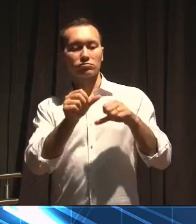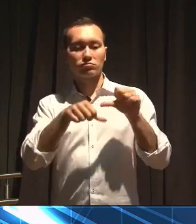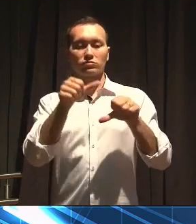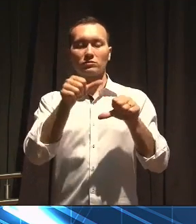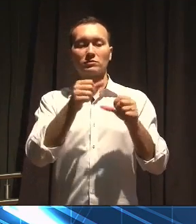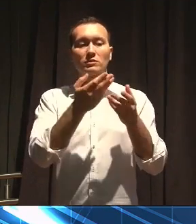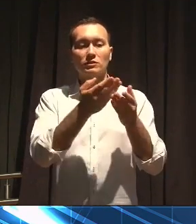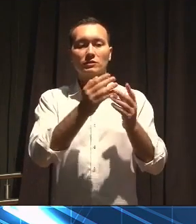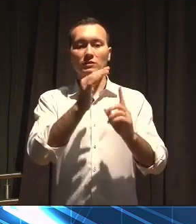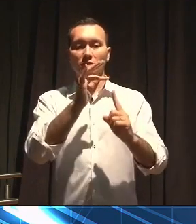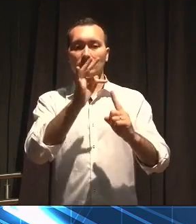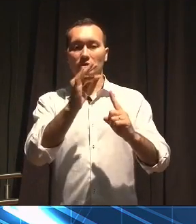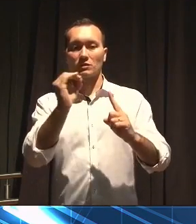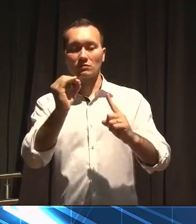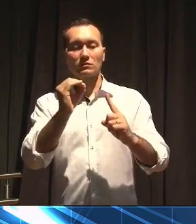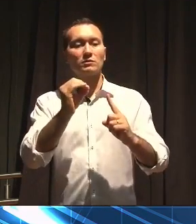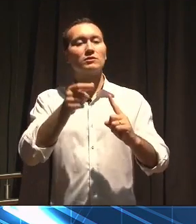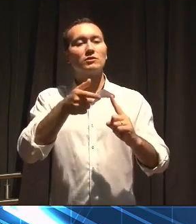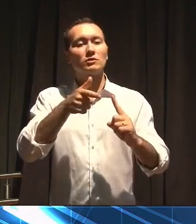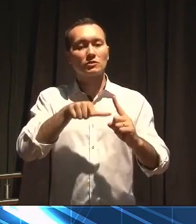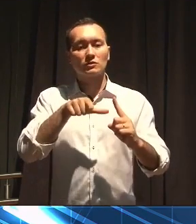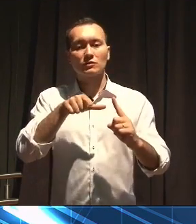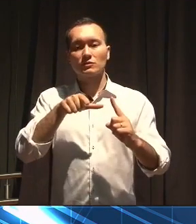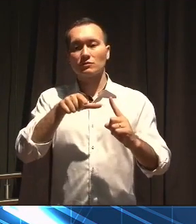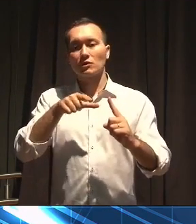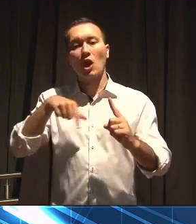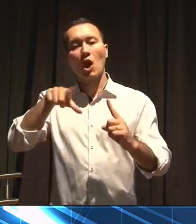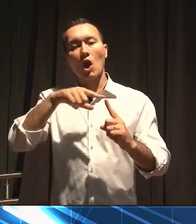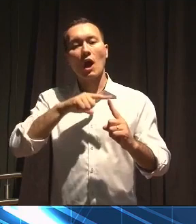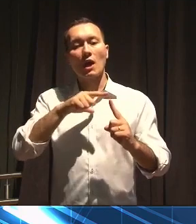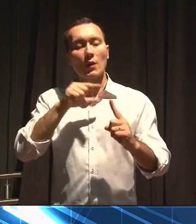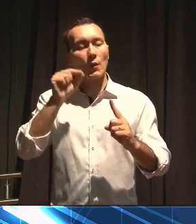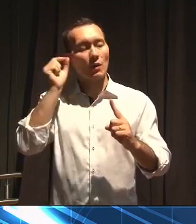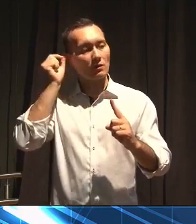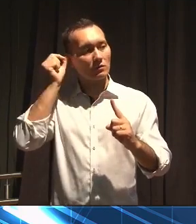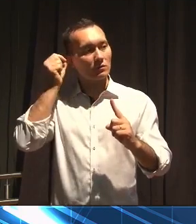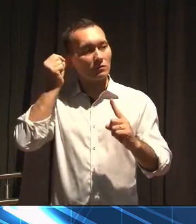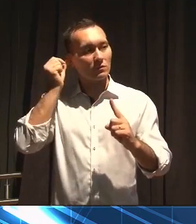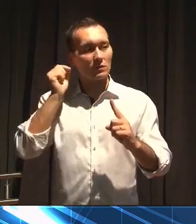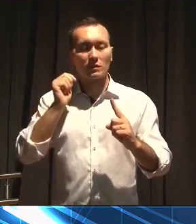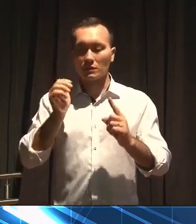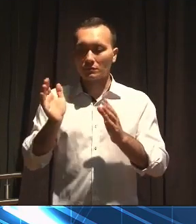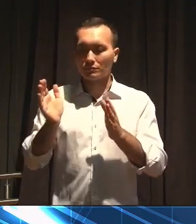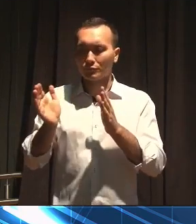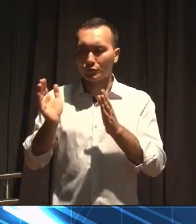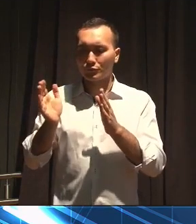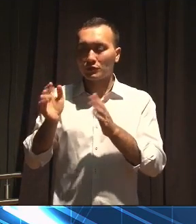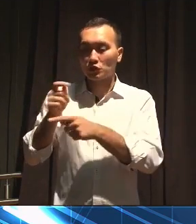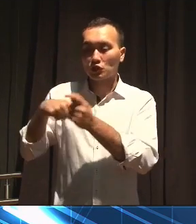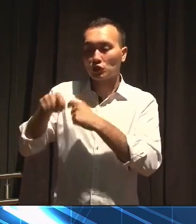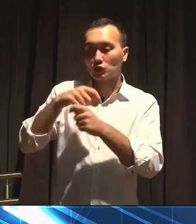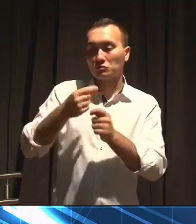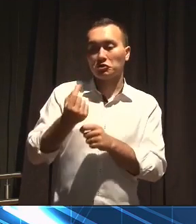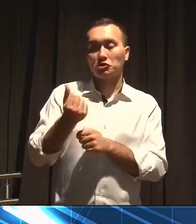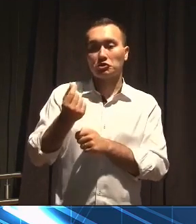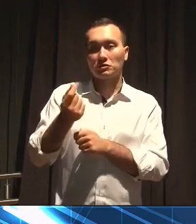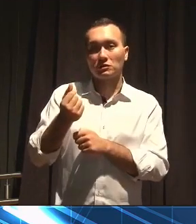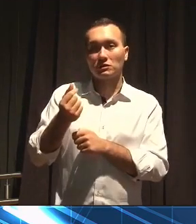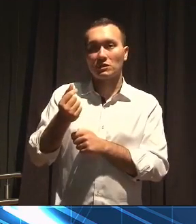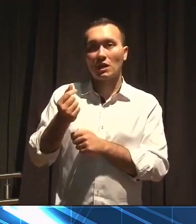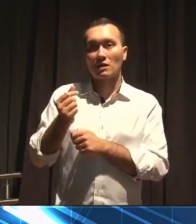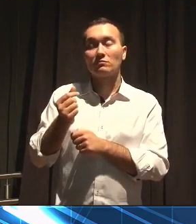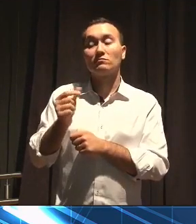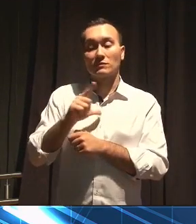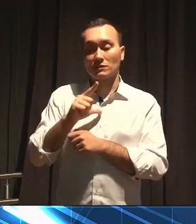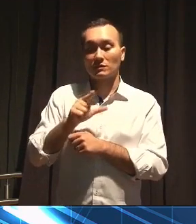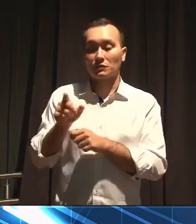de FinOps, tá? E em 2021 nós tivemos um cenário econômico bem atípico no Agibank. Nós tivemos uma mudança bem